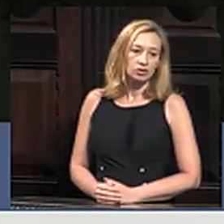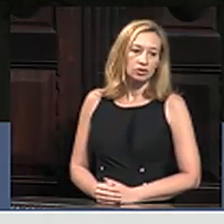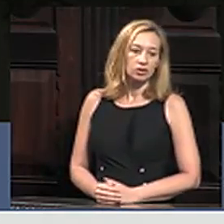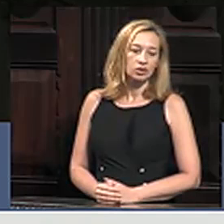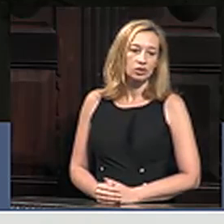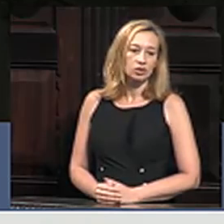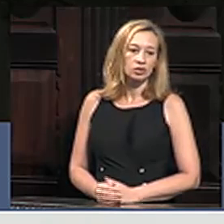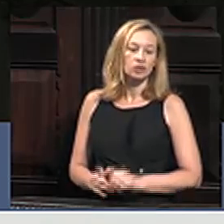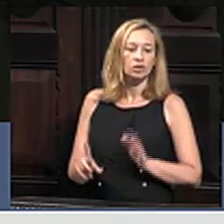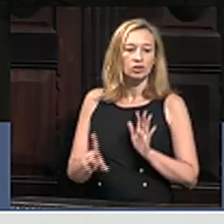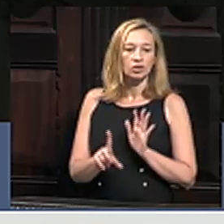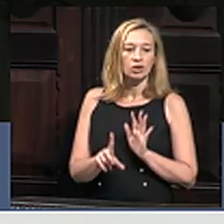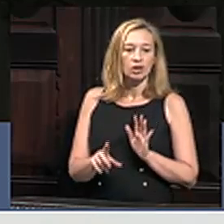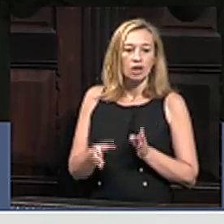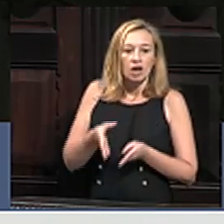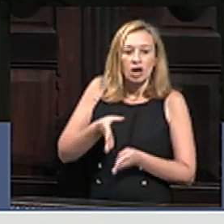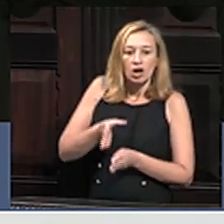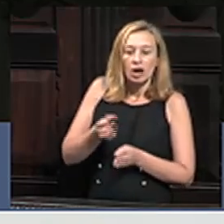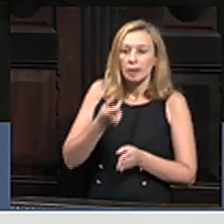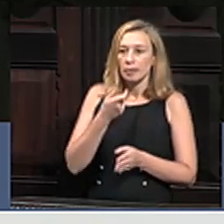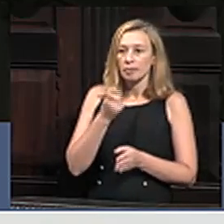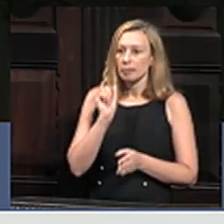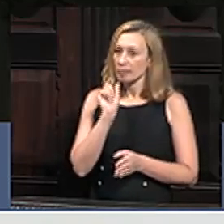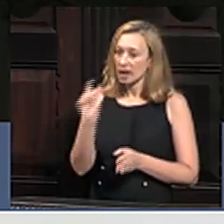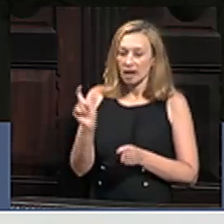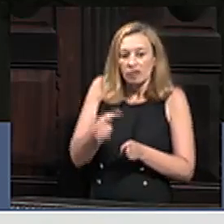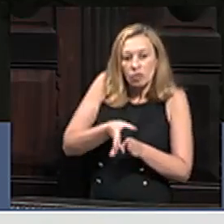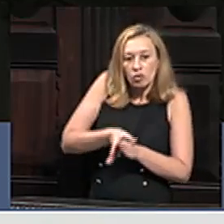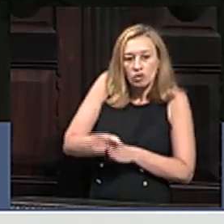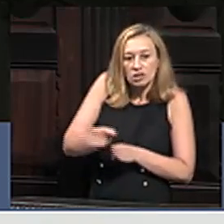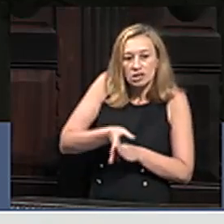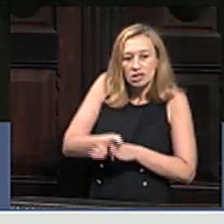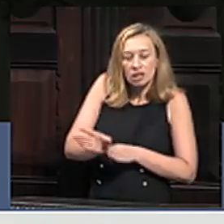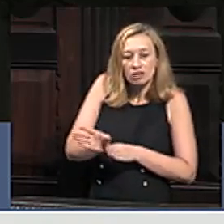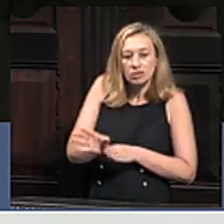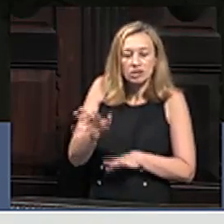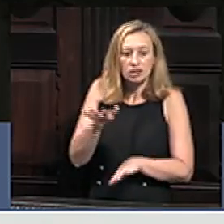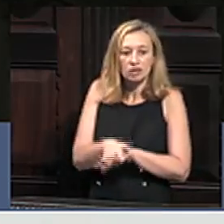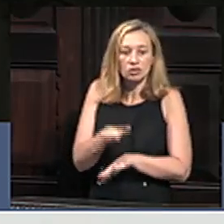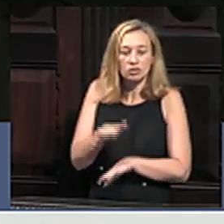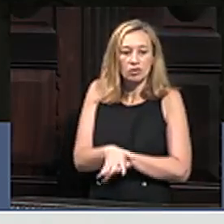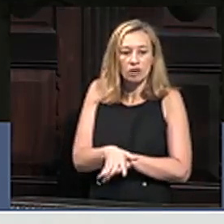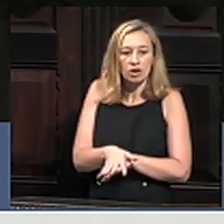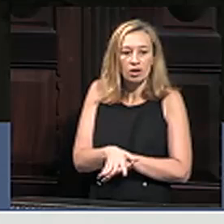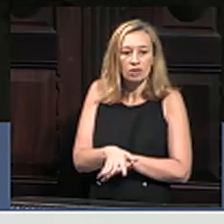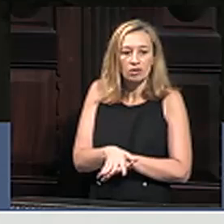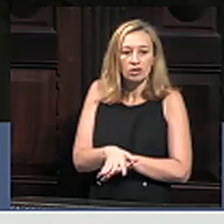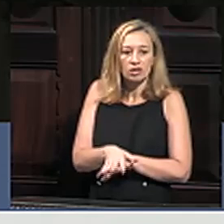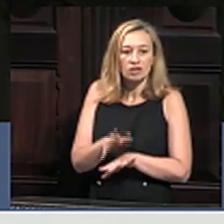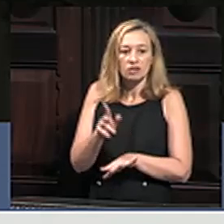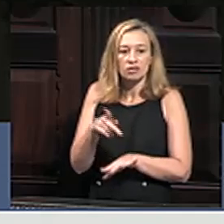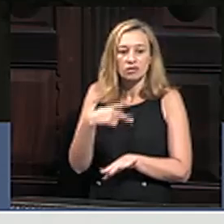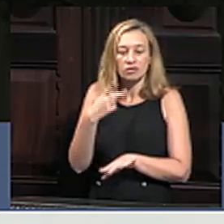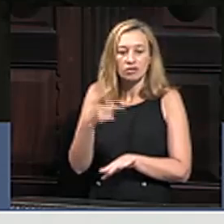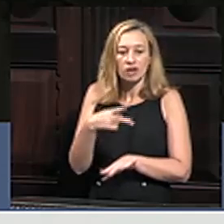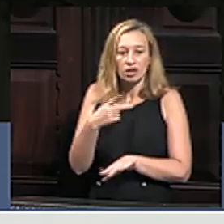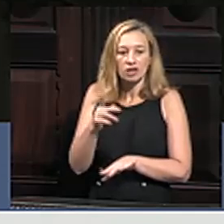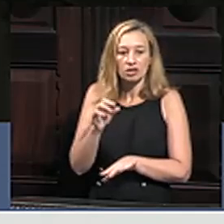termo orientação sexual refere-se à heterossexualidade, à